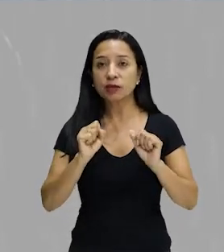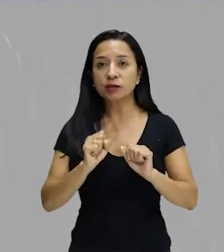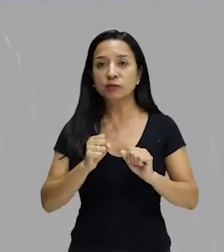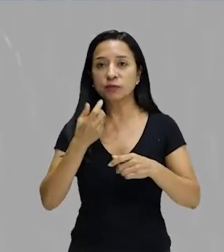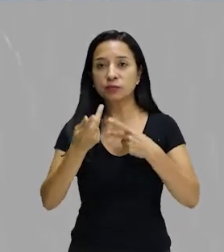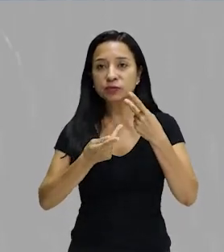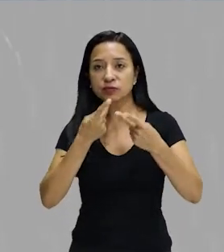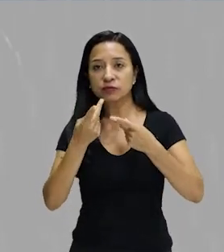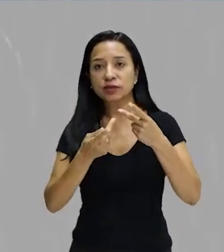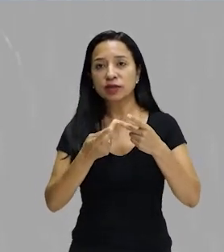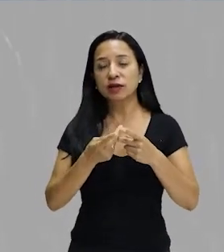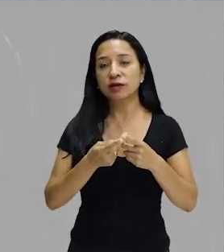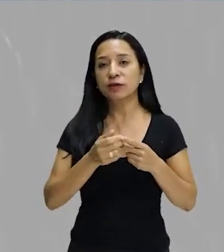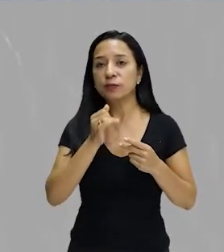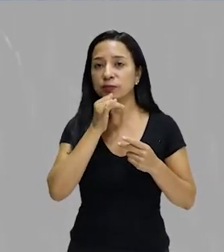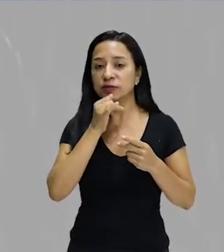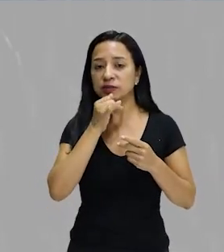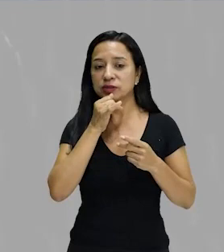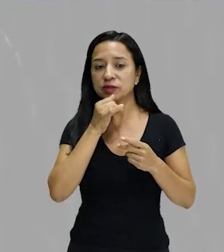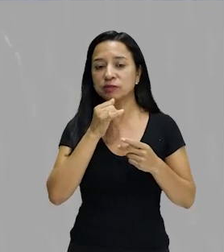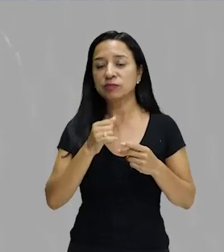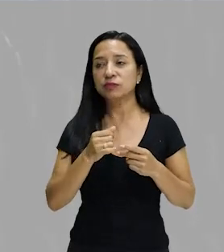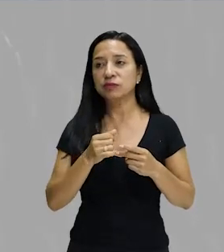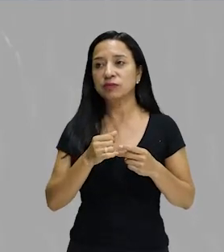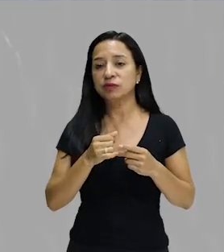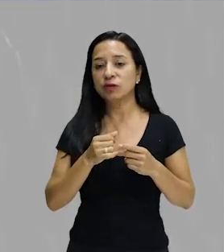assim, coloquei a comida